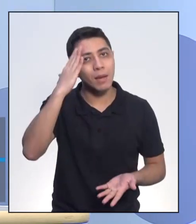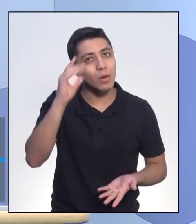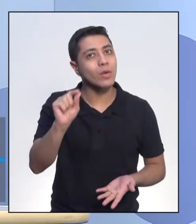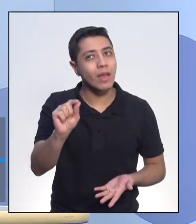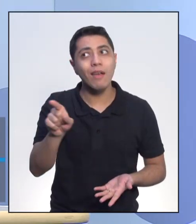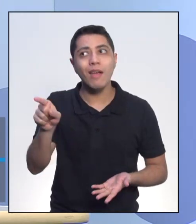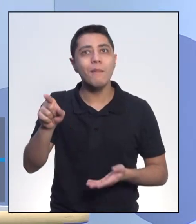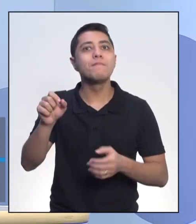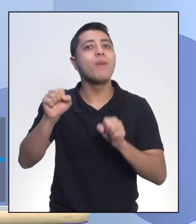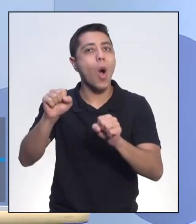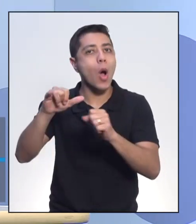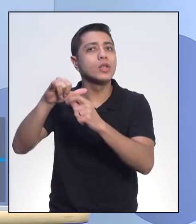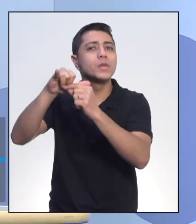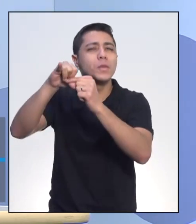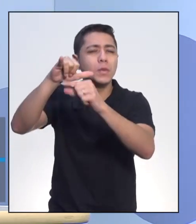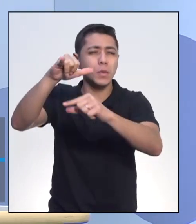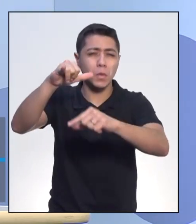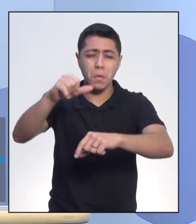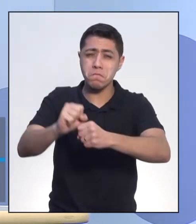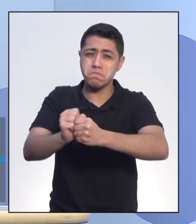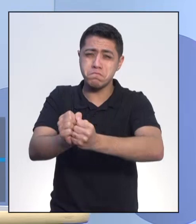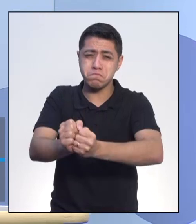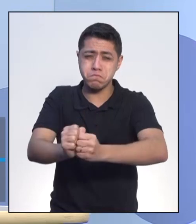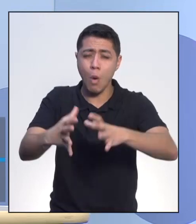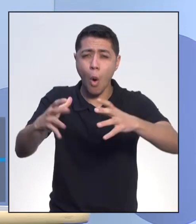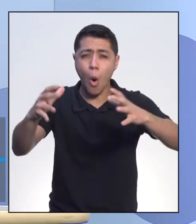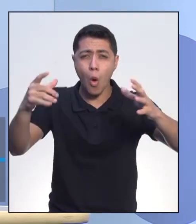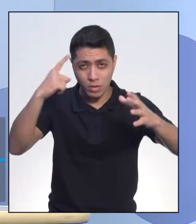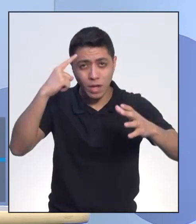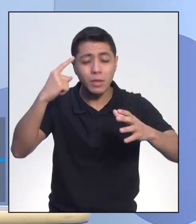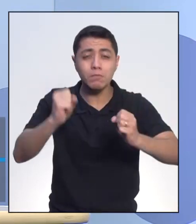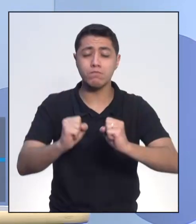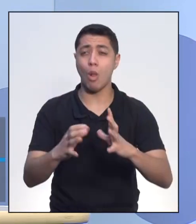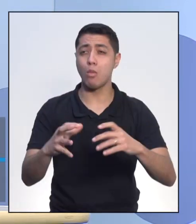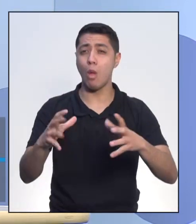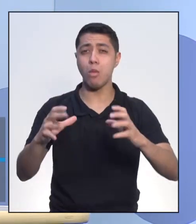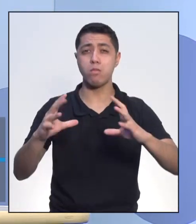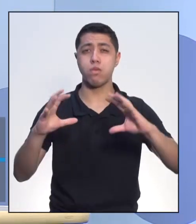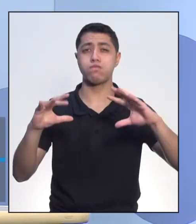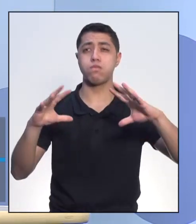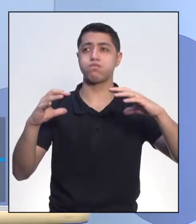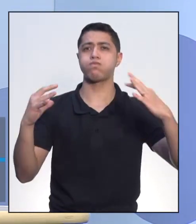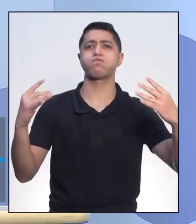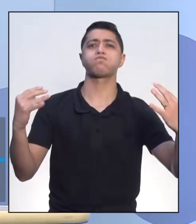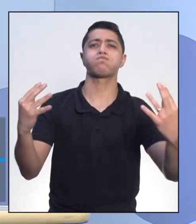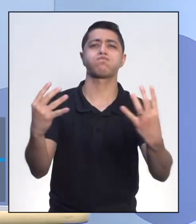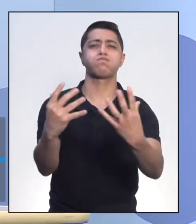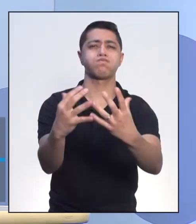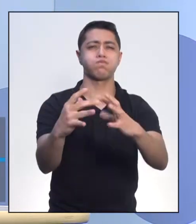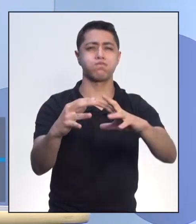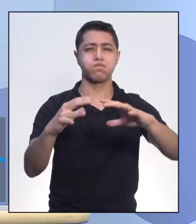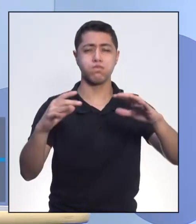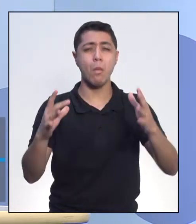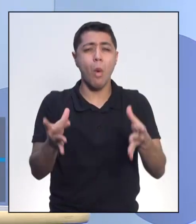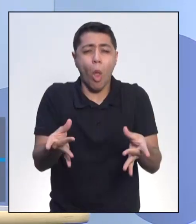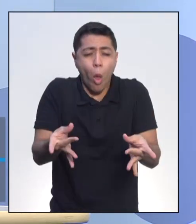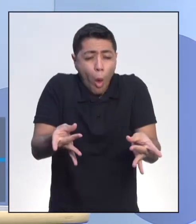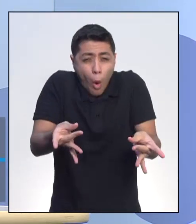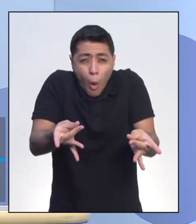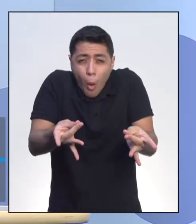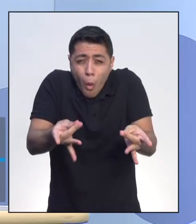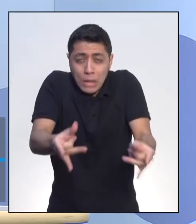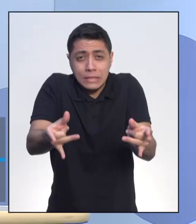poder de destruição é muito grande. Então, existe uma cautela aí na questão